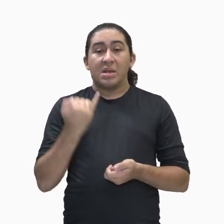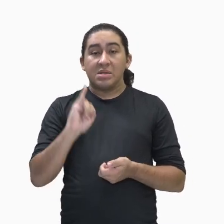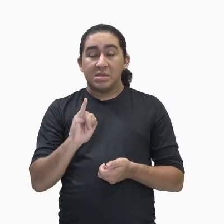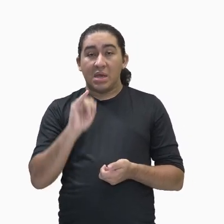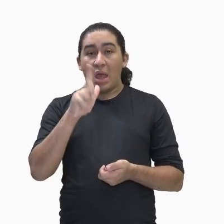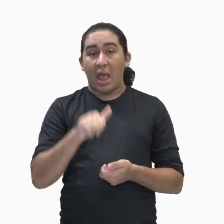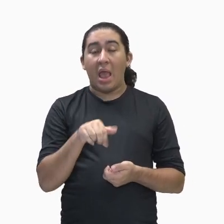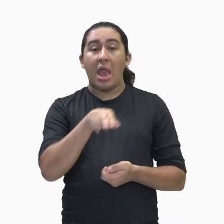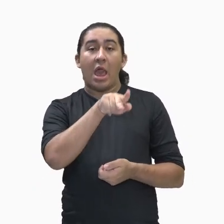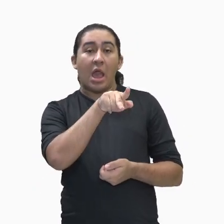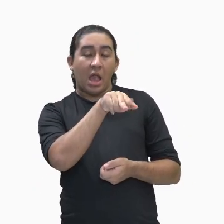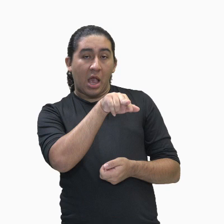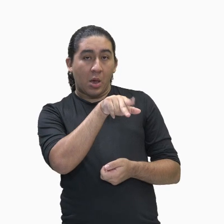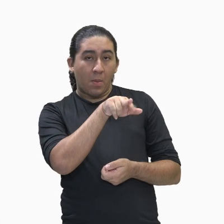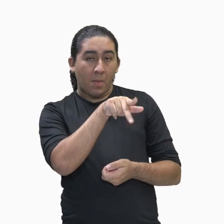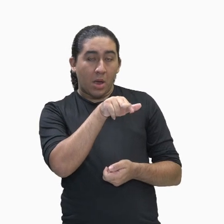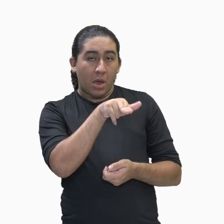stepson,